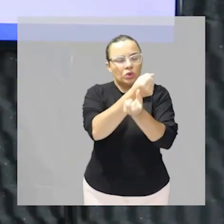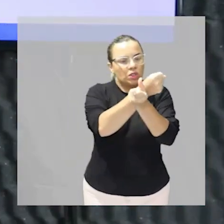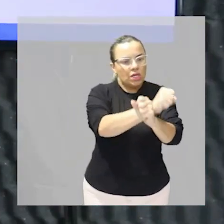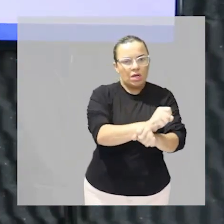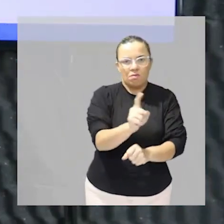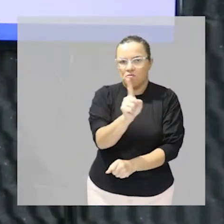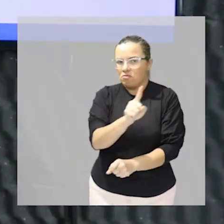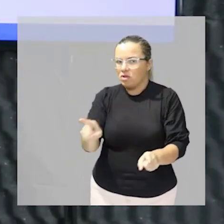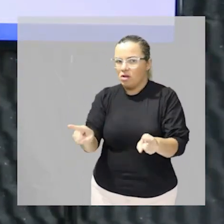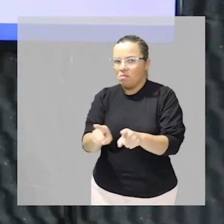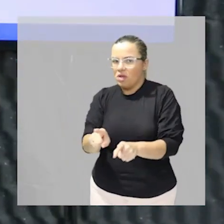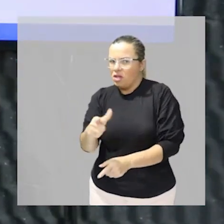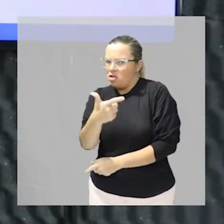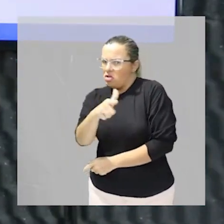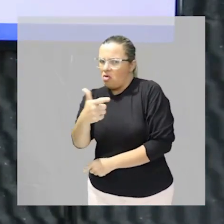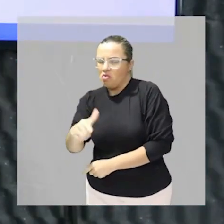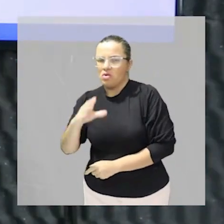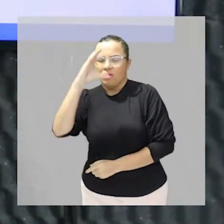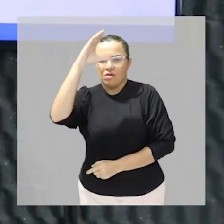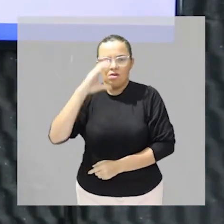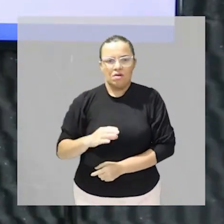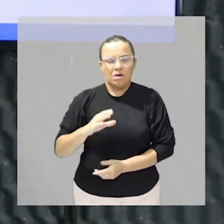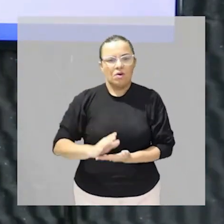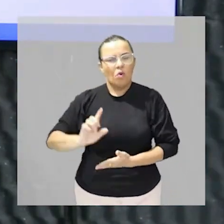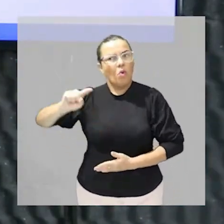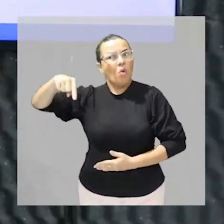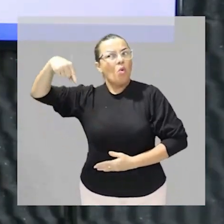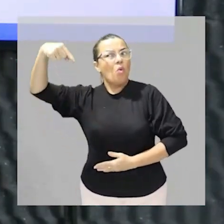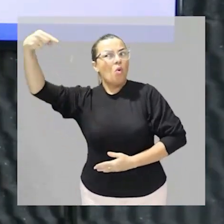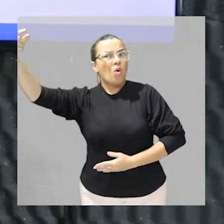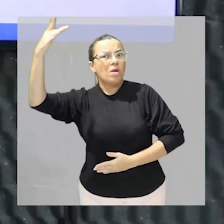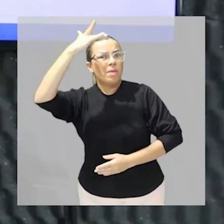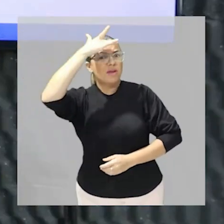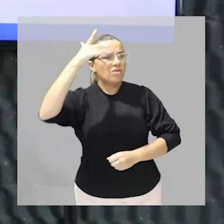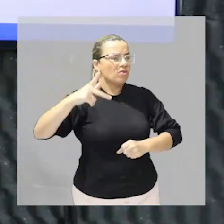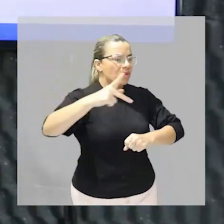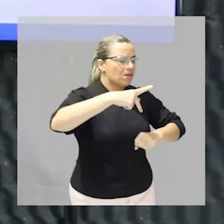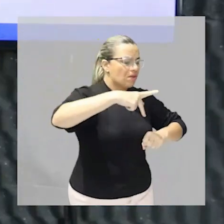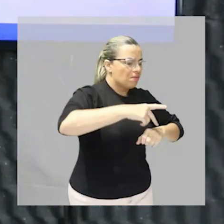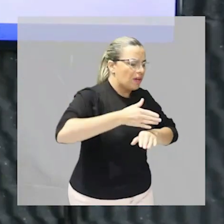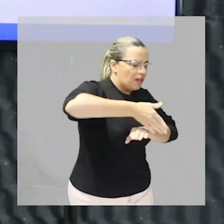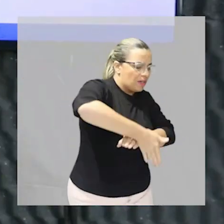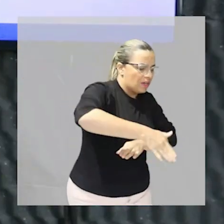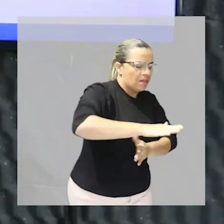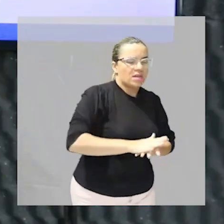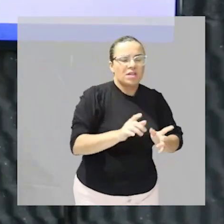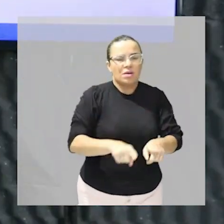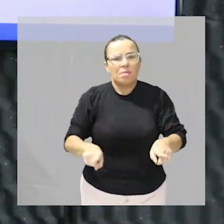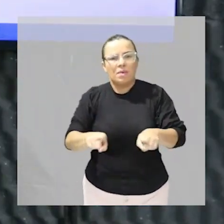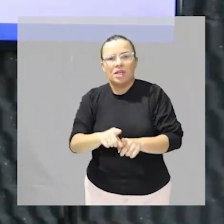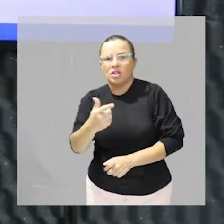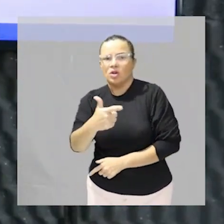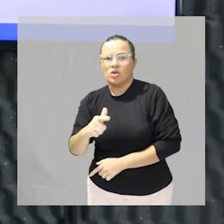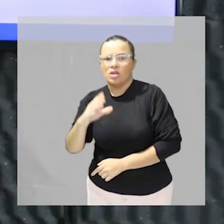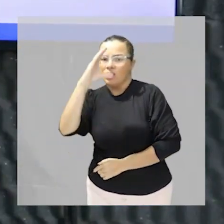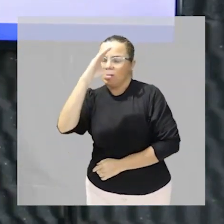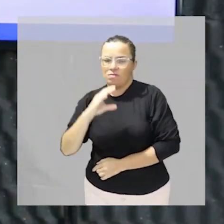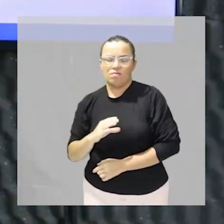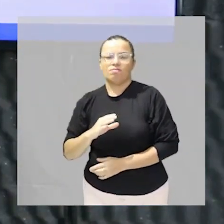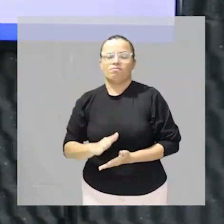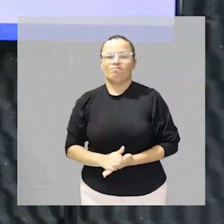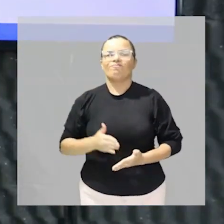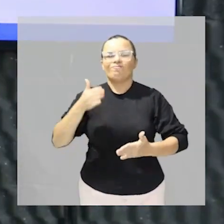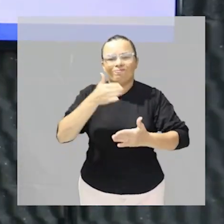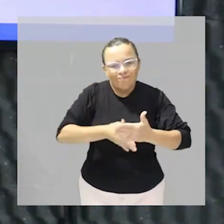O estrangeiro, que em Atenas era chamado de meteco, também não tem cidadania. Apesar dessas restrições,